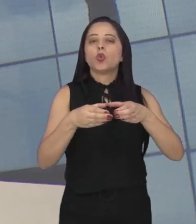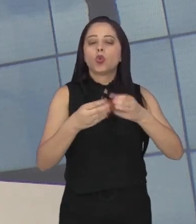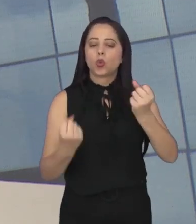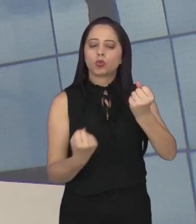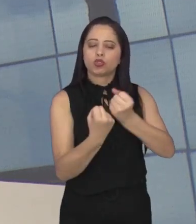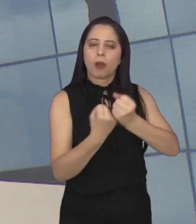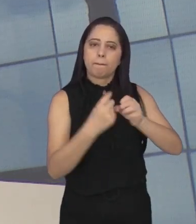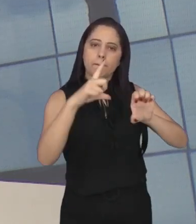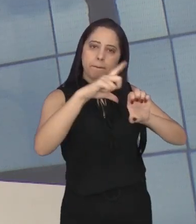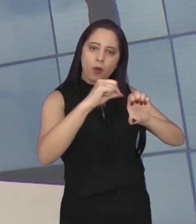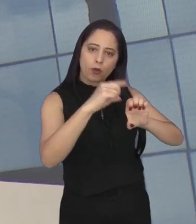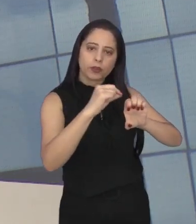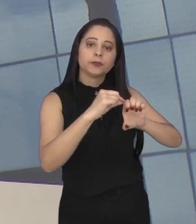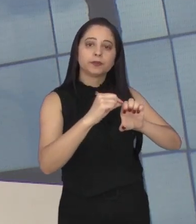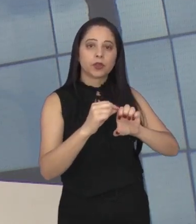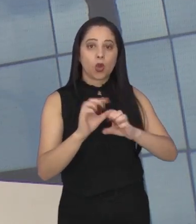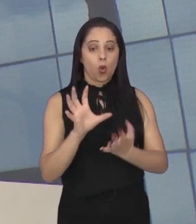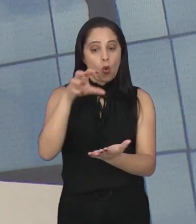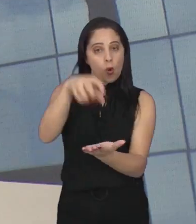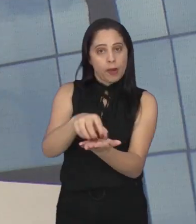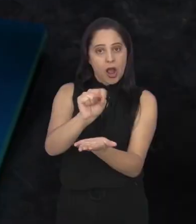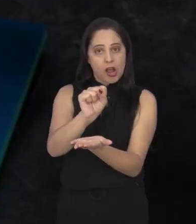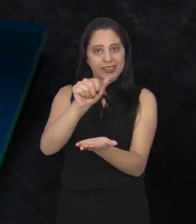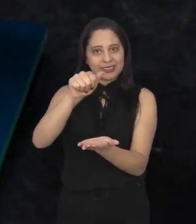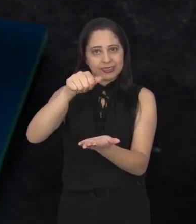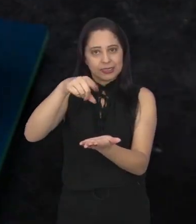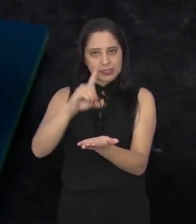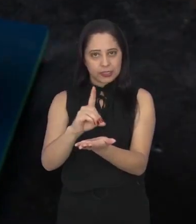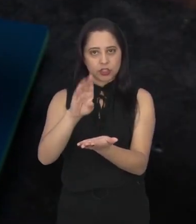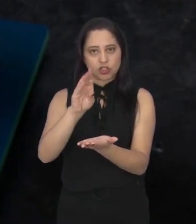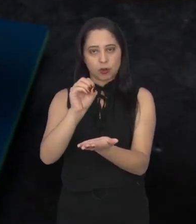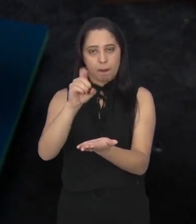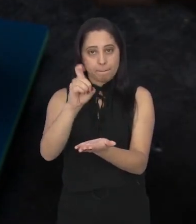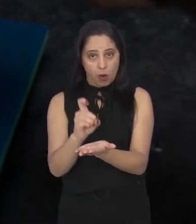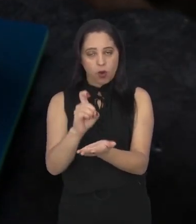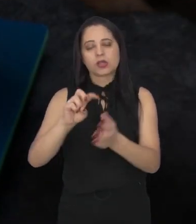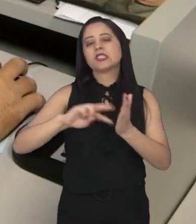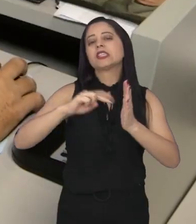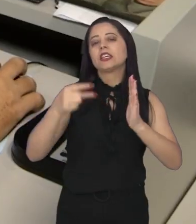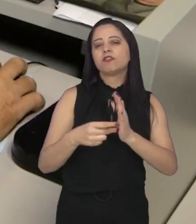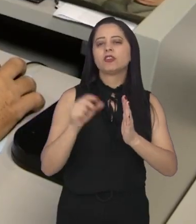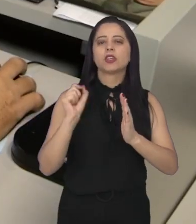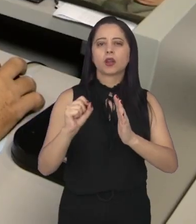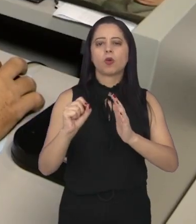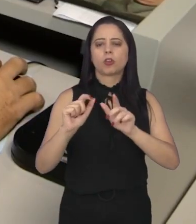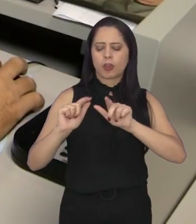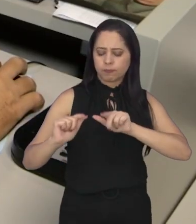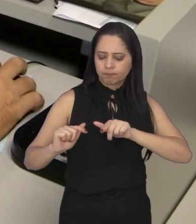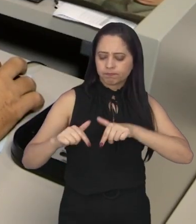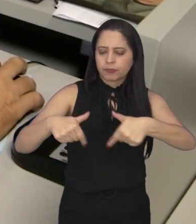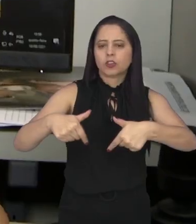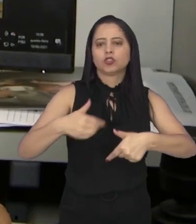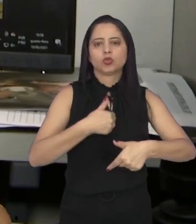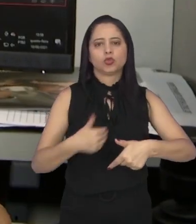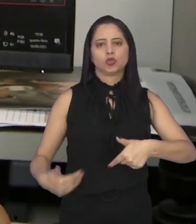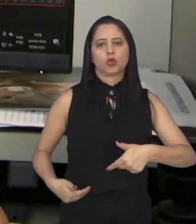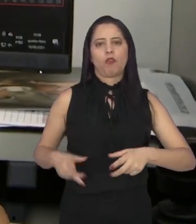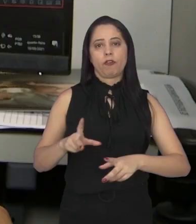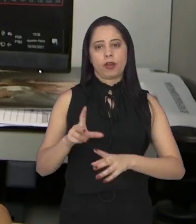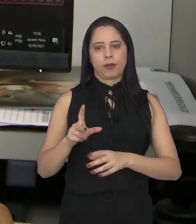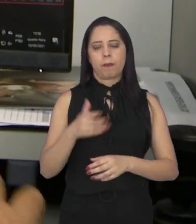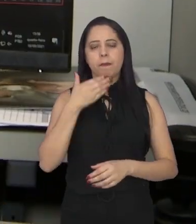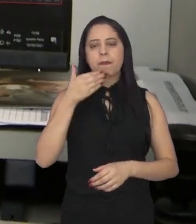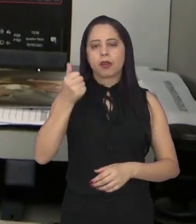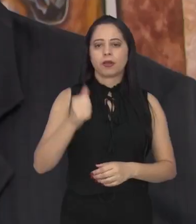Frente Parlamentar de Apoio ao Empreendedorismo, o Sandbox vai permitir que a cidade fortaleça as políticas públicas